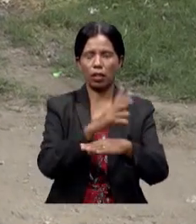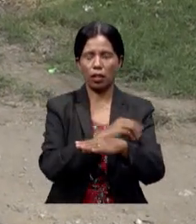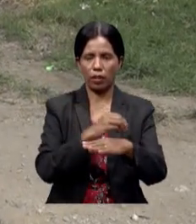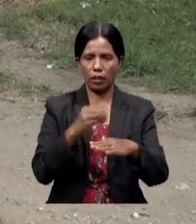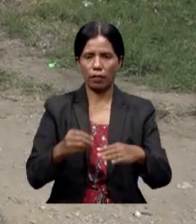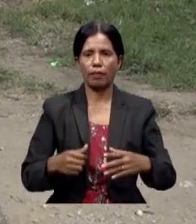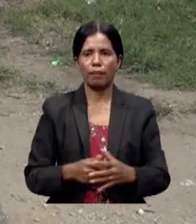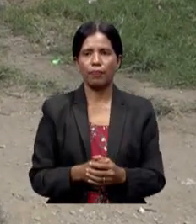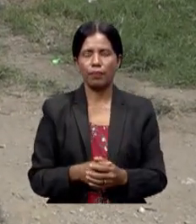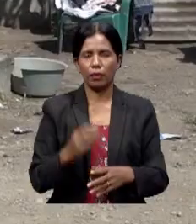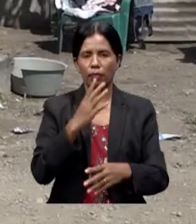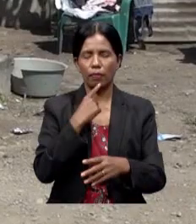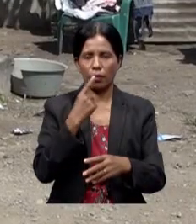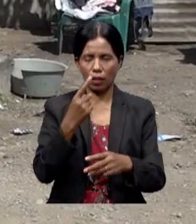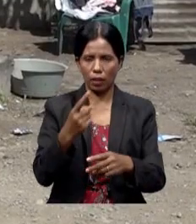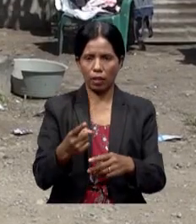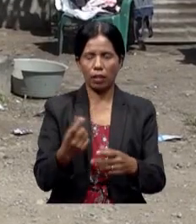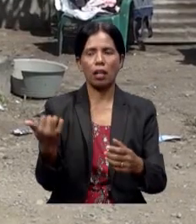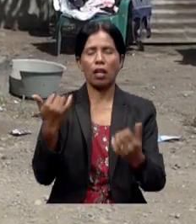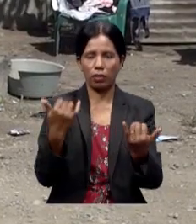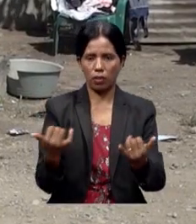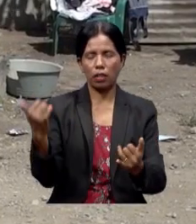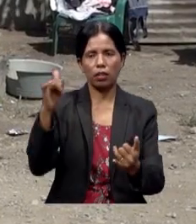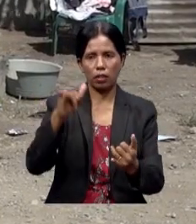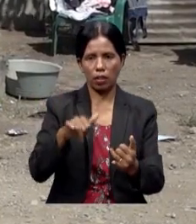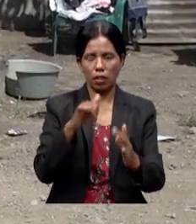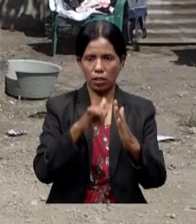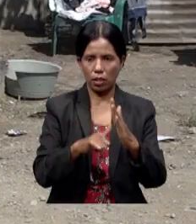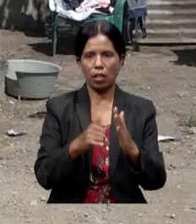kalen nebe agora daudaun sira helabane.